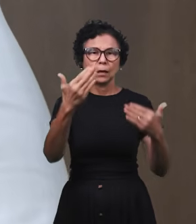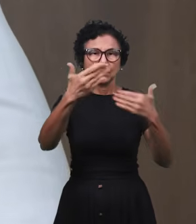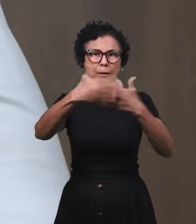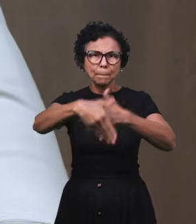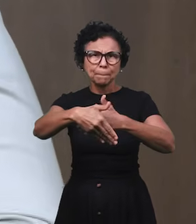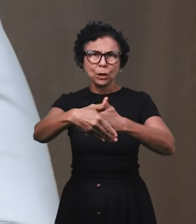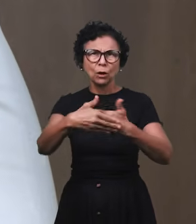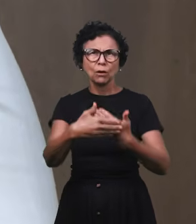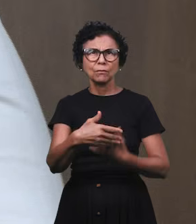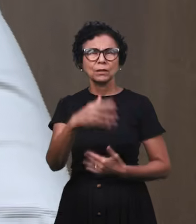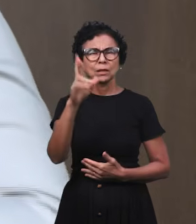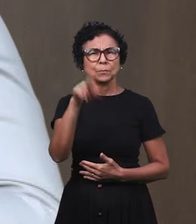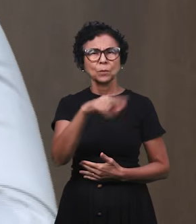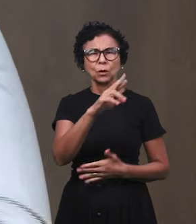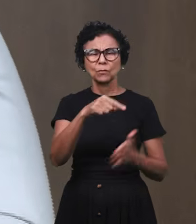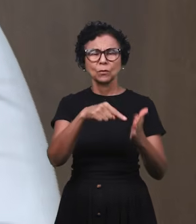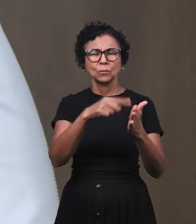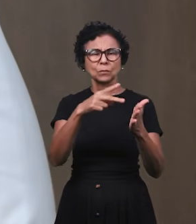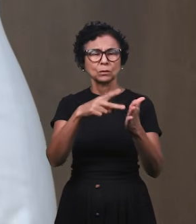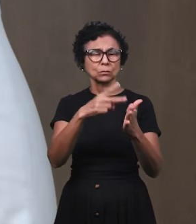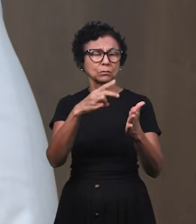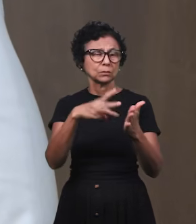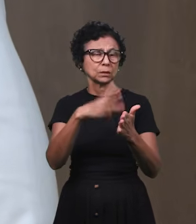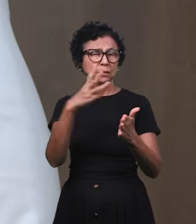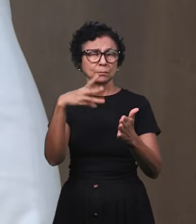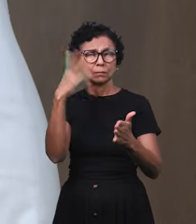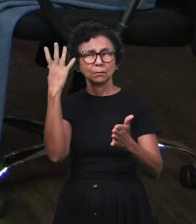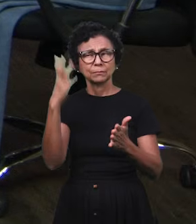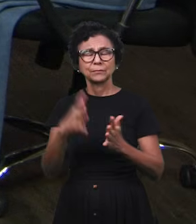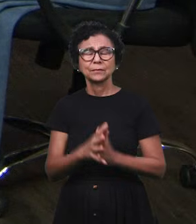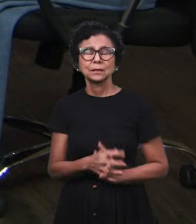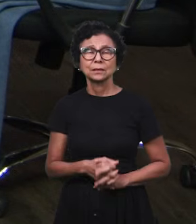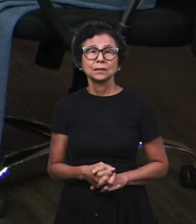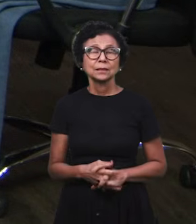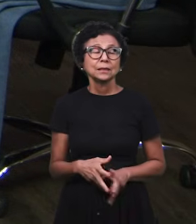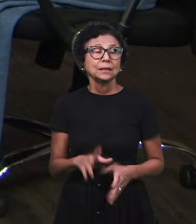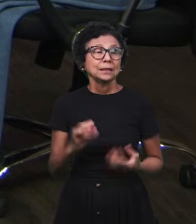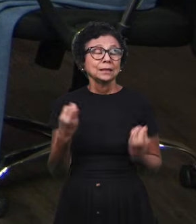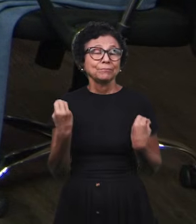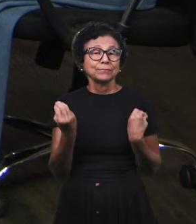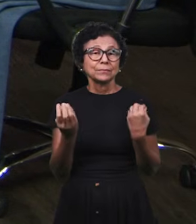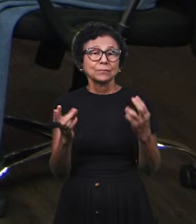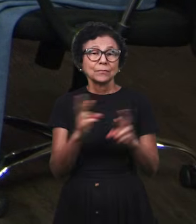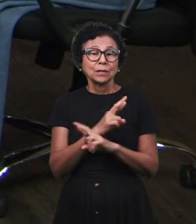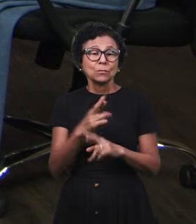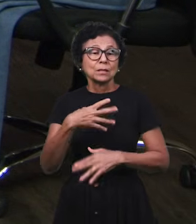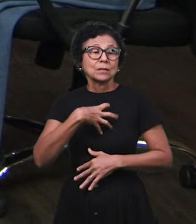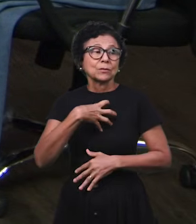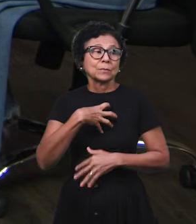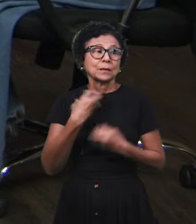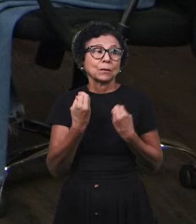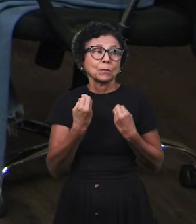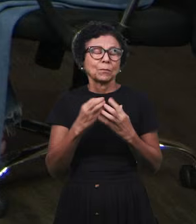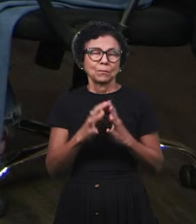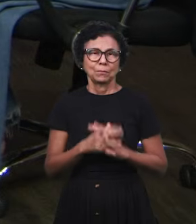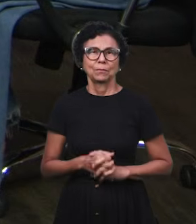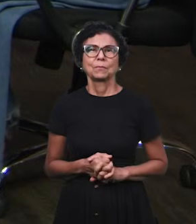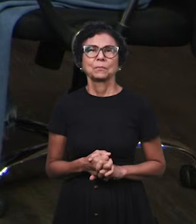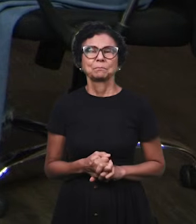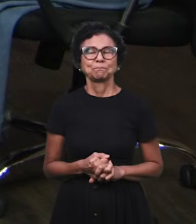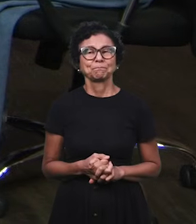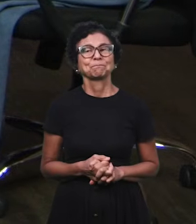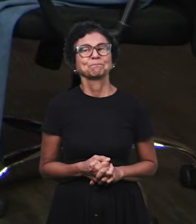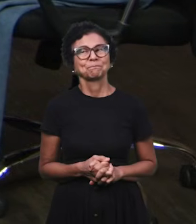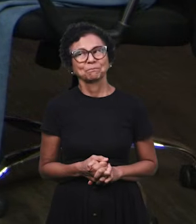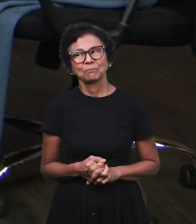a questão do emocional e como trabalhar nesse sentido? Gustavo, gostei da sua pergunta, até porque eu tenho história para contar. Gente, eu tenho muita história